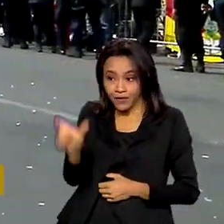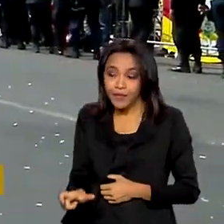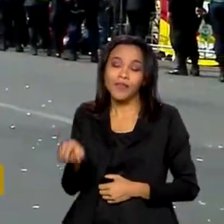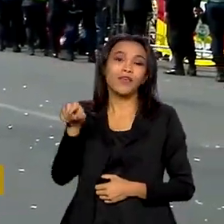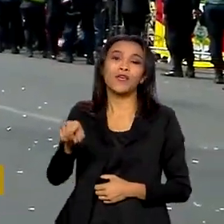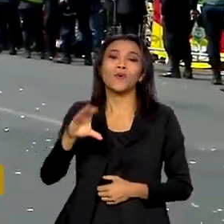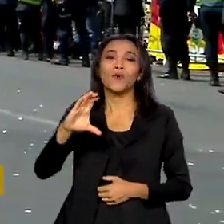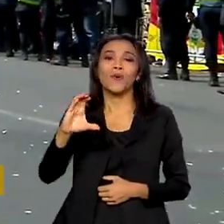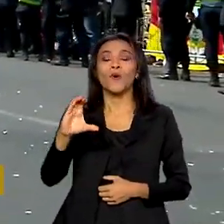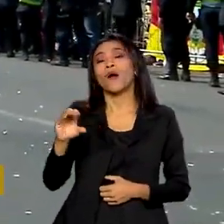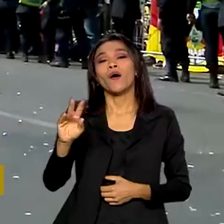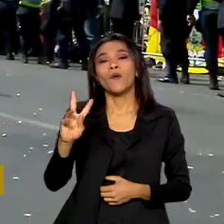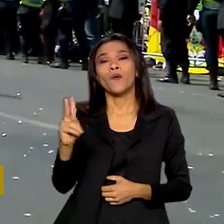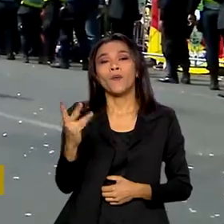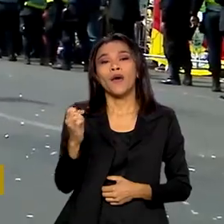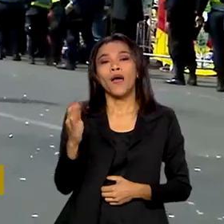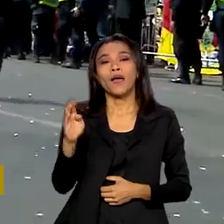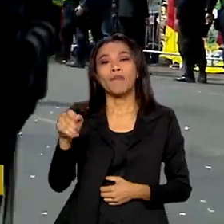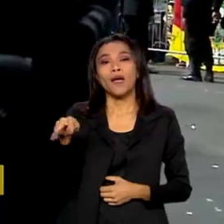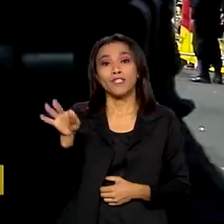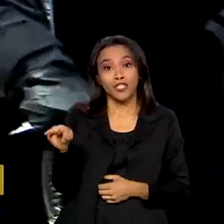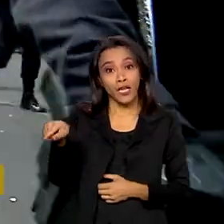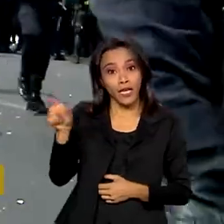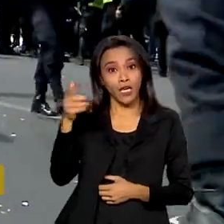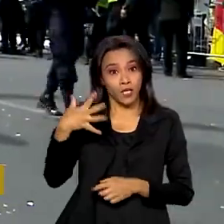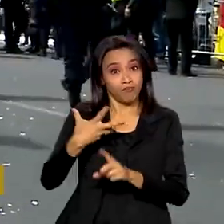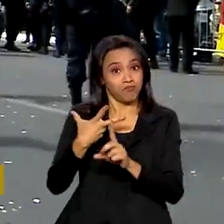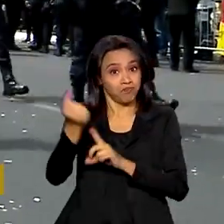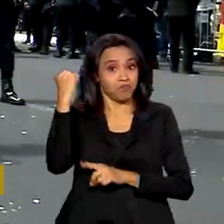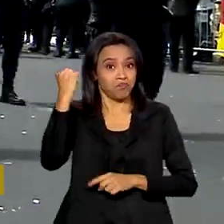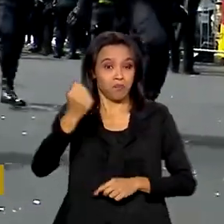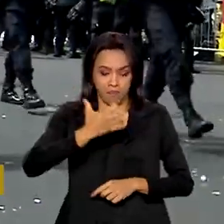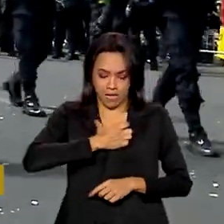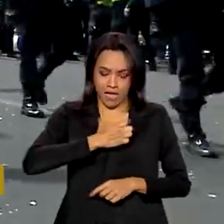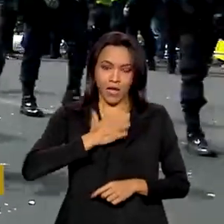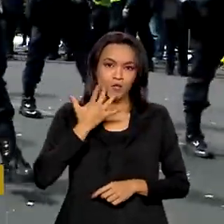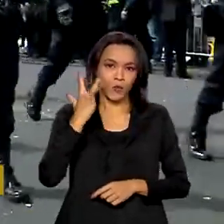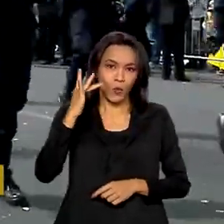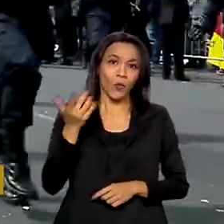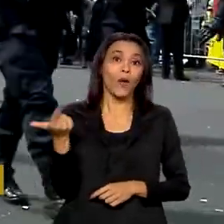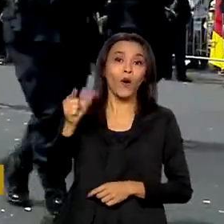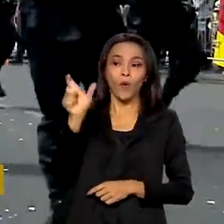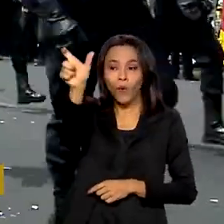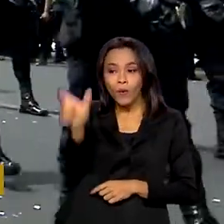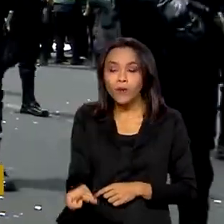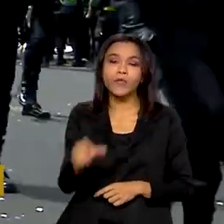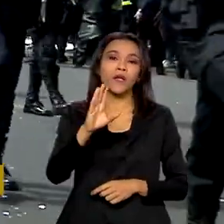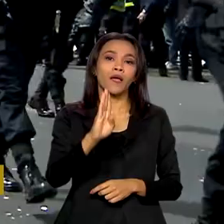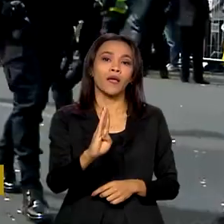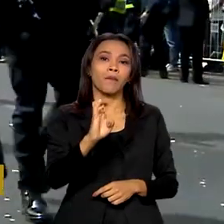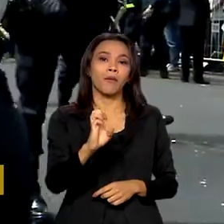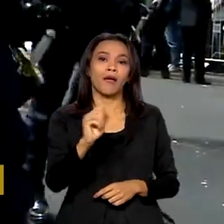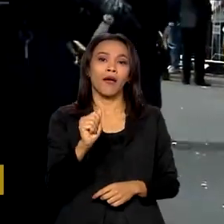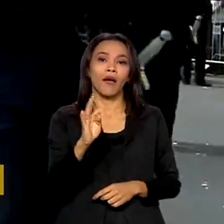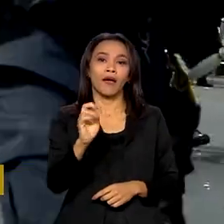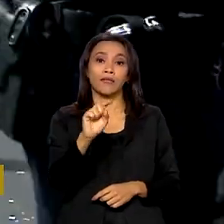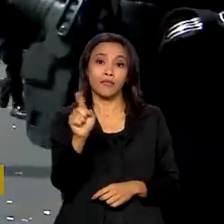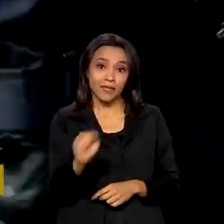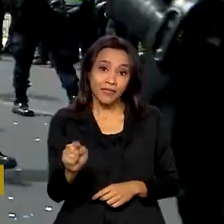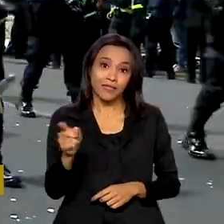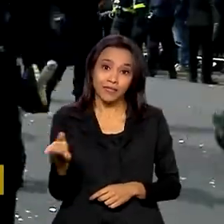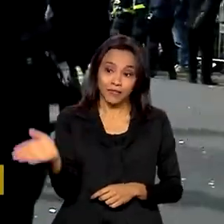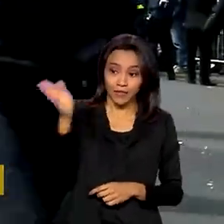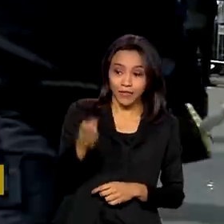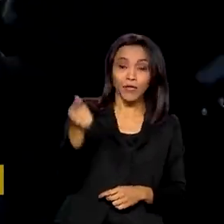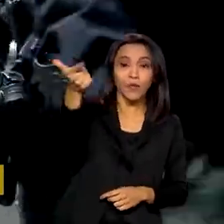medalha de ouro nas Olimpíadas de Tóquio, no Japão, no ano passado. A Beatriz Ferreira ficou com a prata e o Abner Teixeira ficou